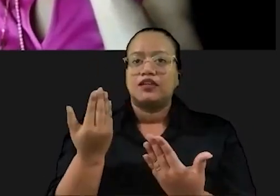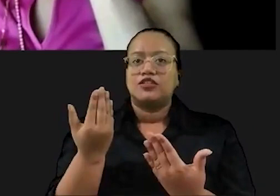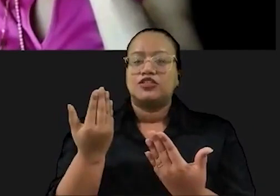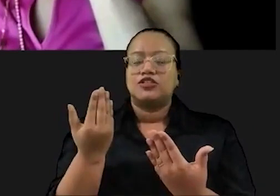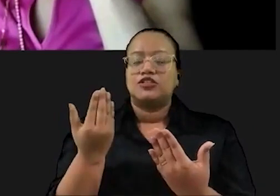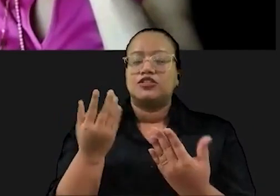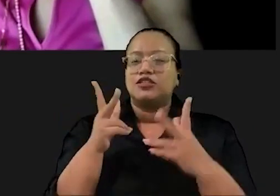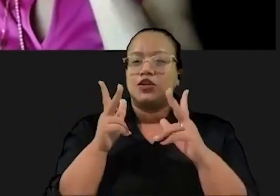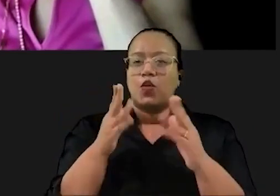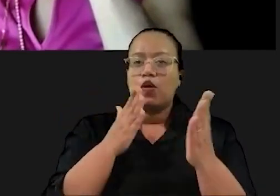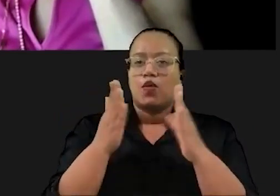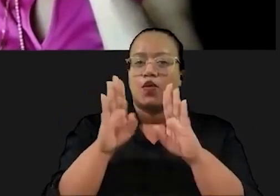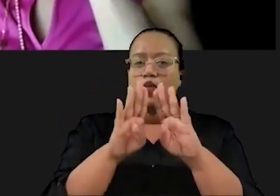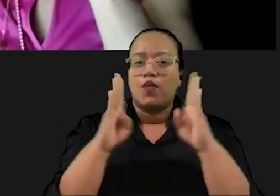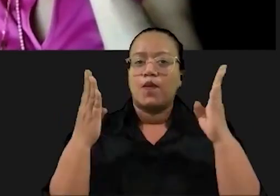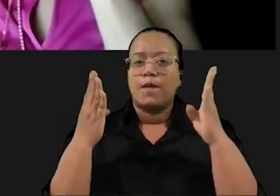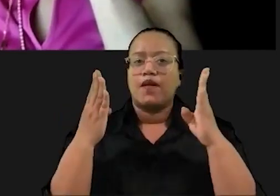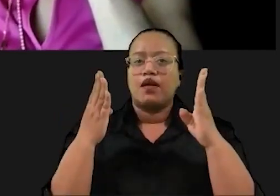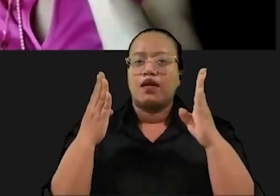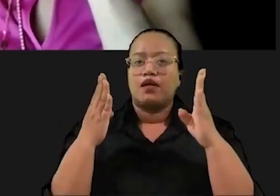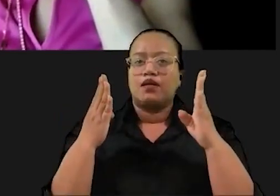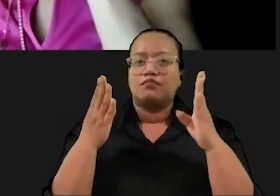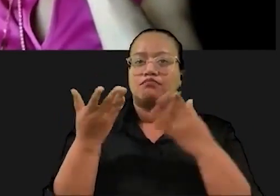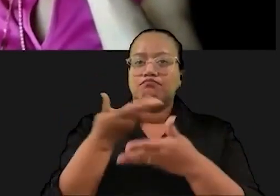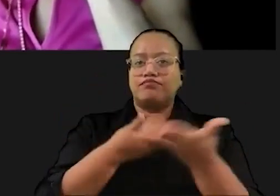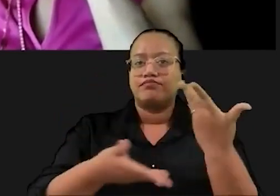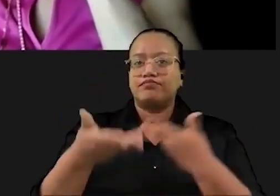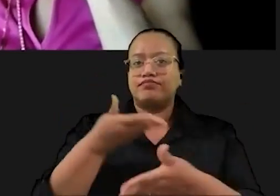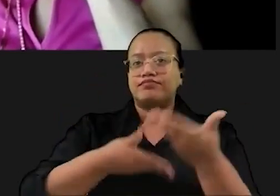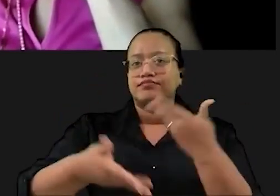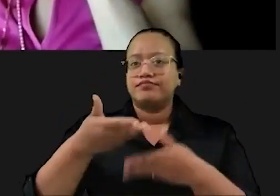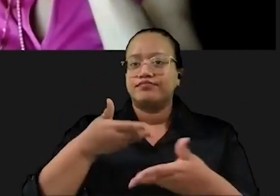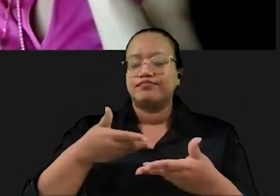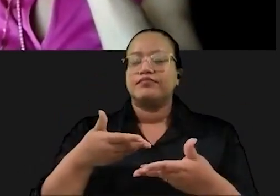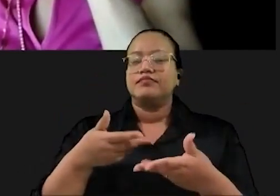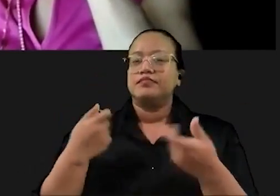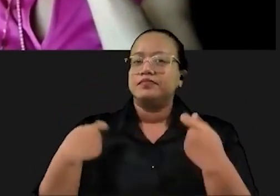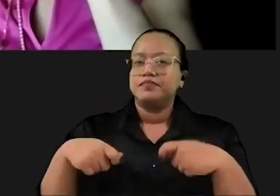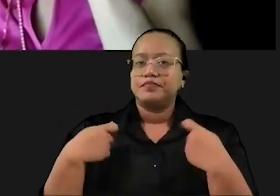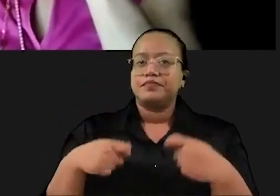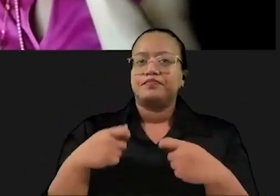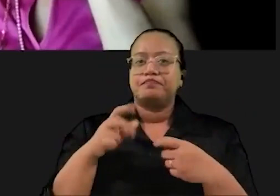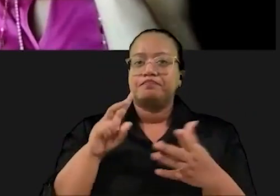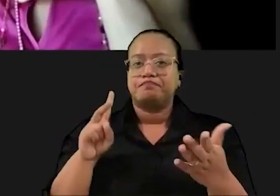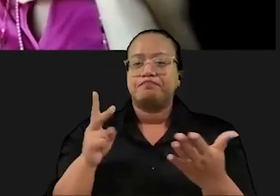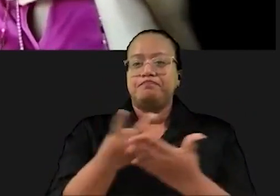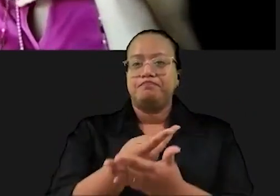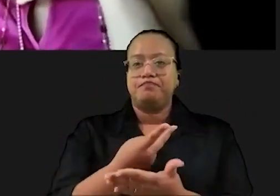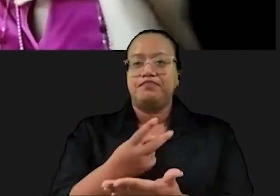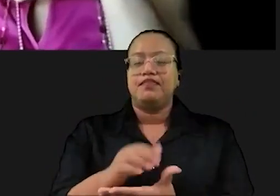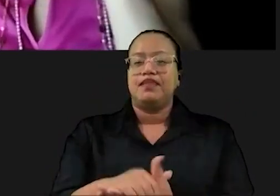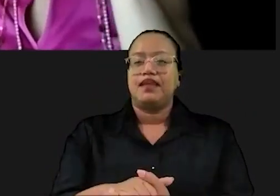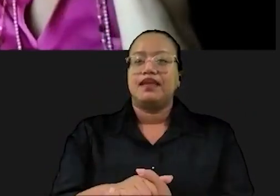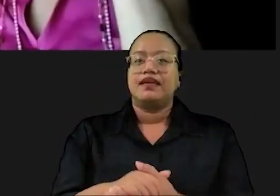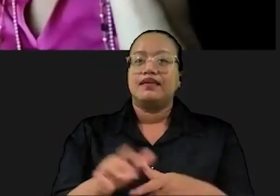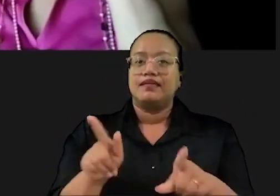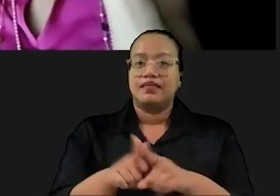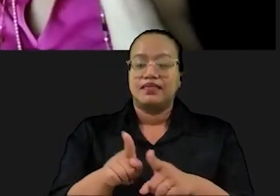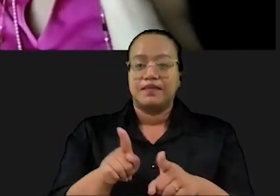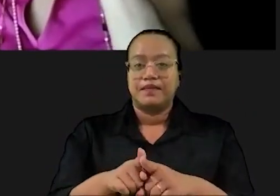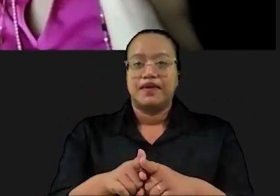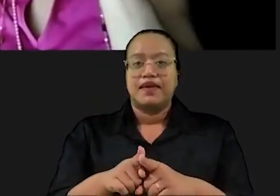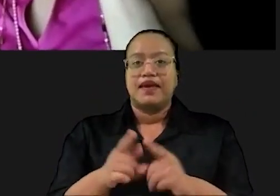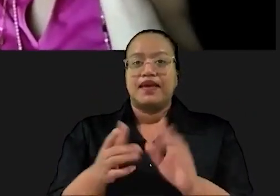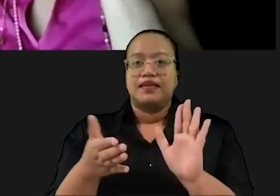para interações que devam acontecer e de alguma forma, efetivar, Naiber, essa proposta que você falou, né?